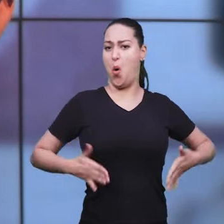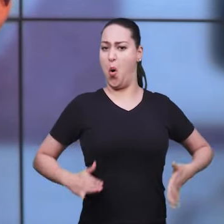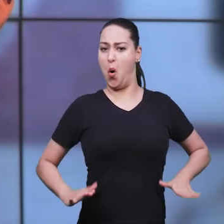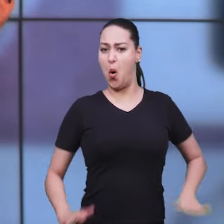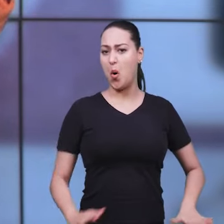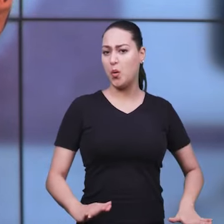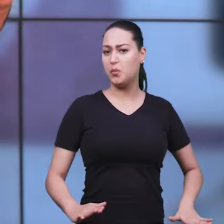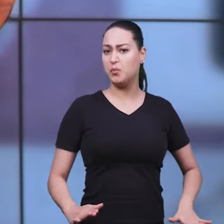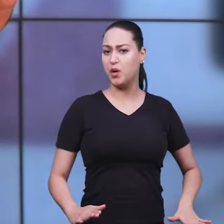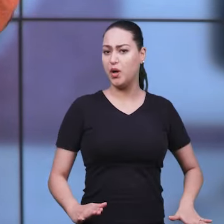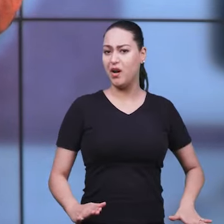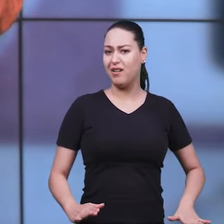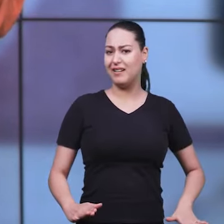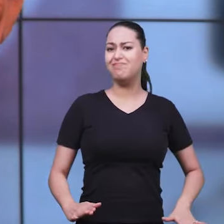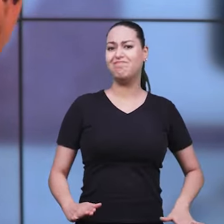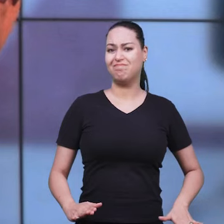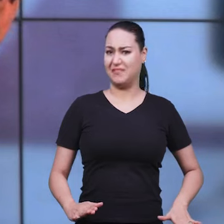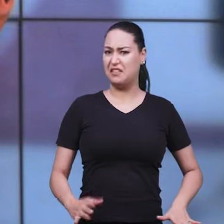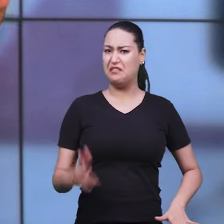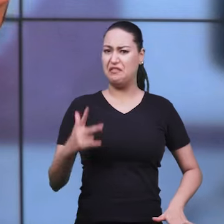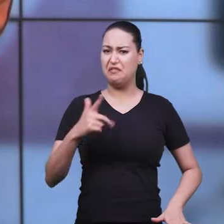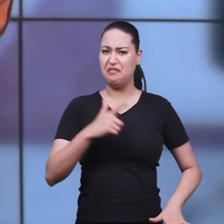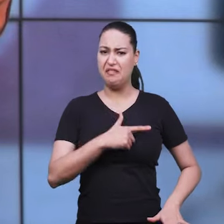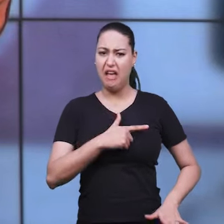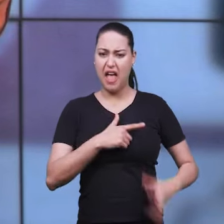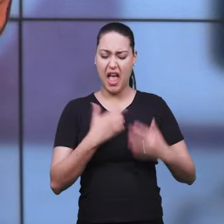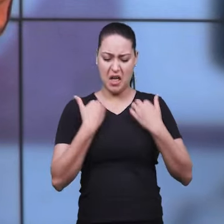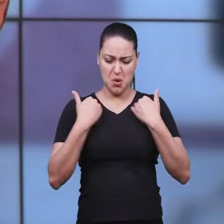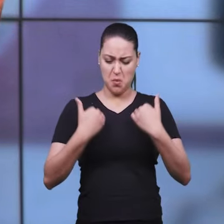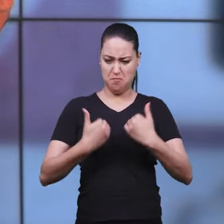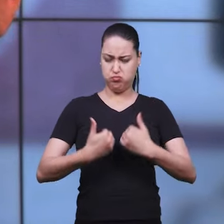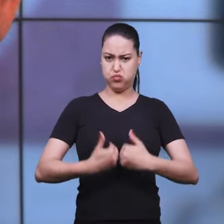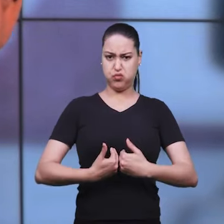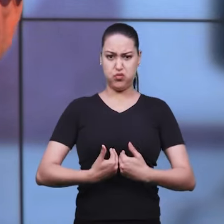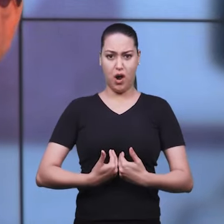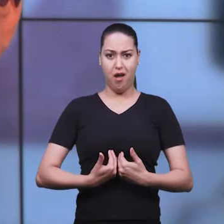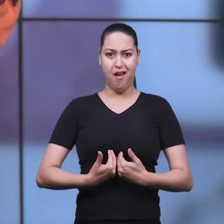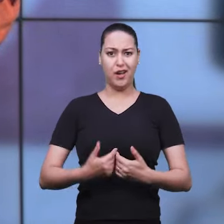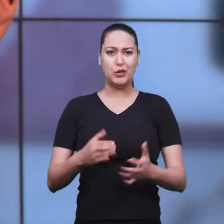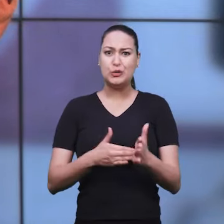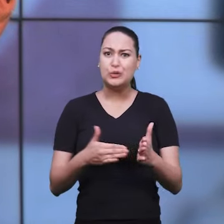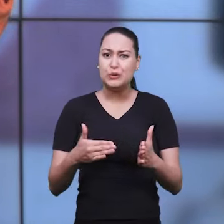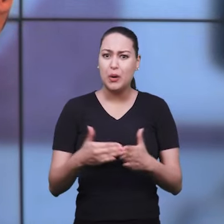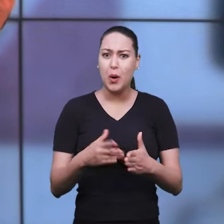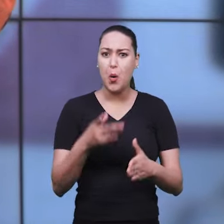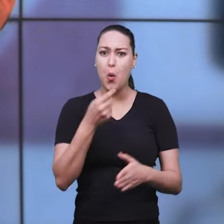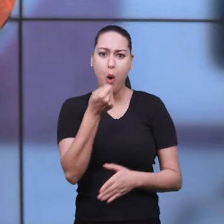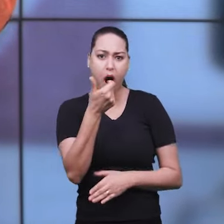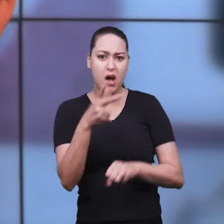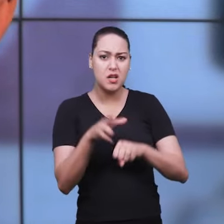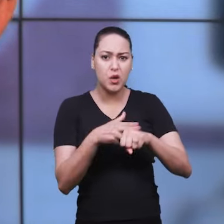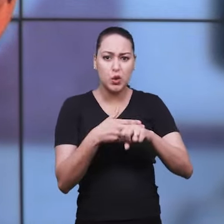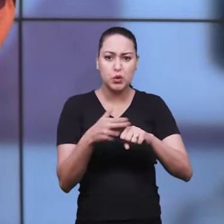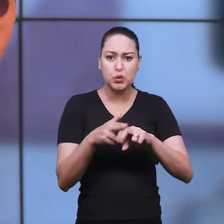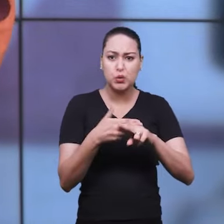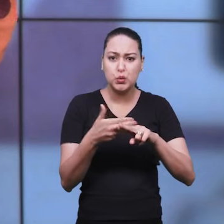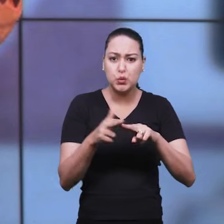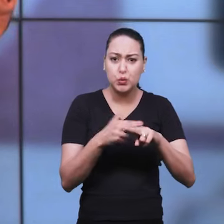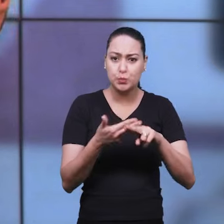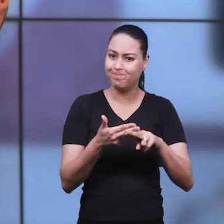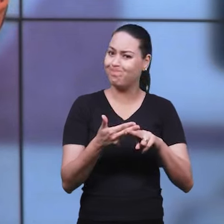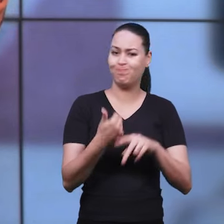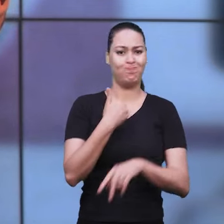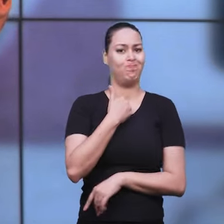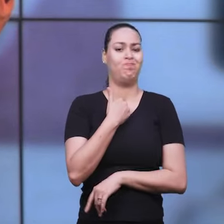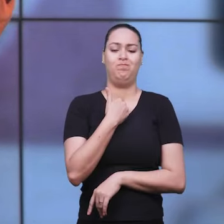sobretudo das mulheres, roupas que por vezes são vulgares. Por meio das mídias, da cultura da moda, todo dia vai mostrando